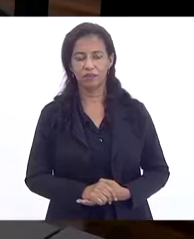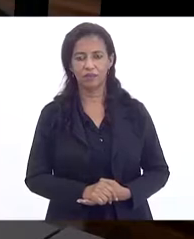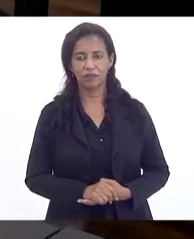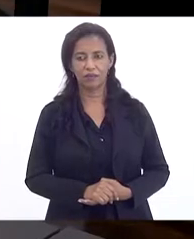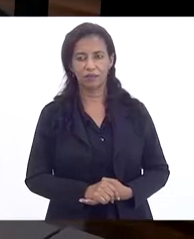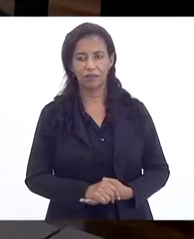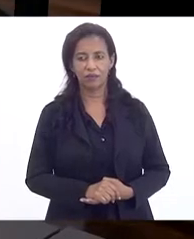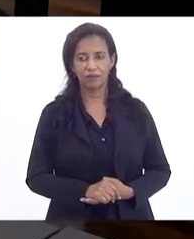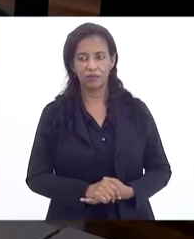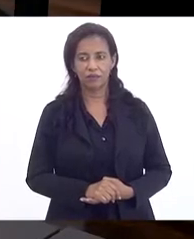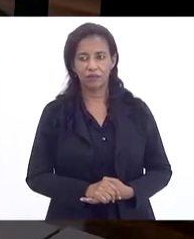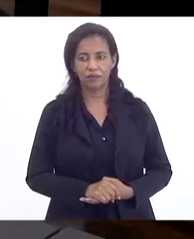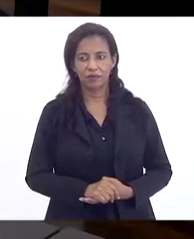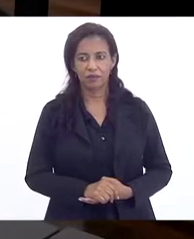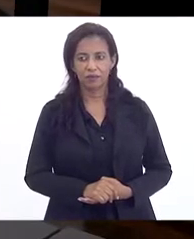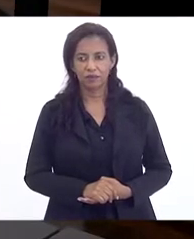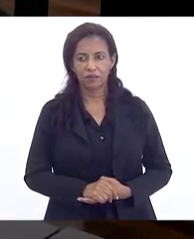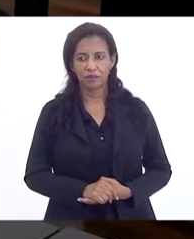musical.